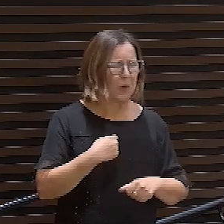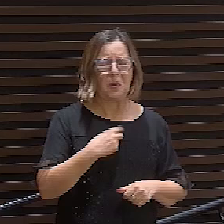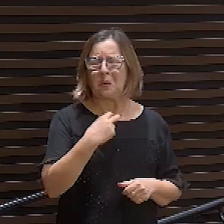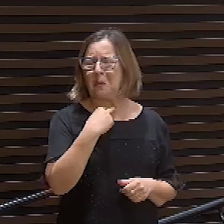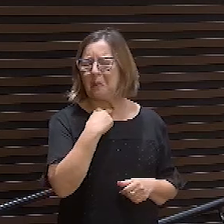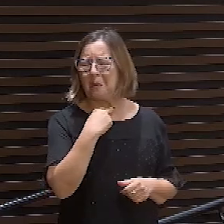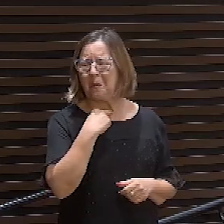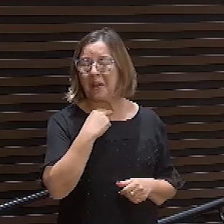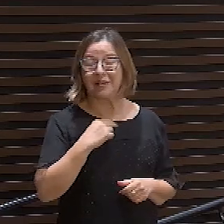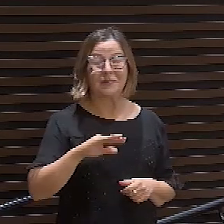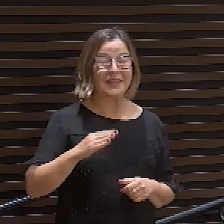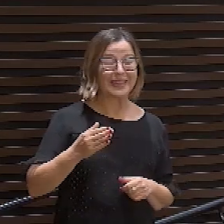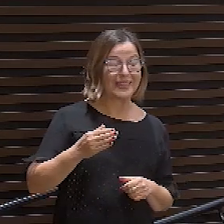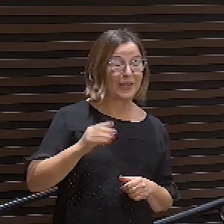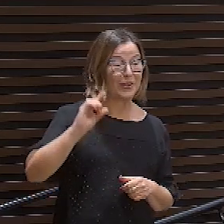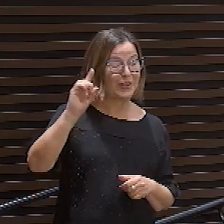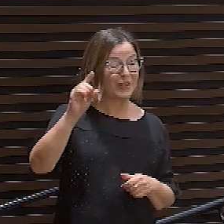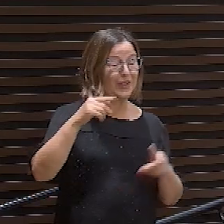o seu WhatsApp. Okay?